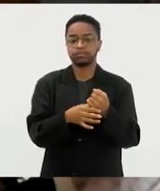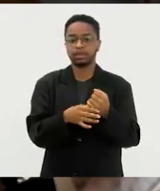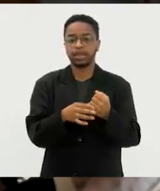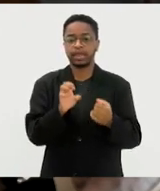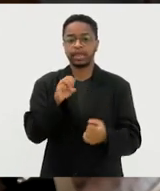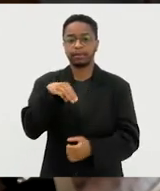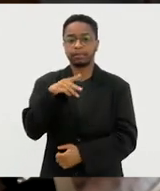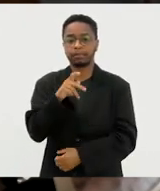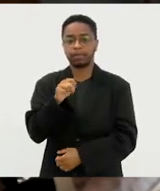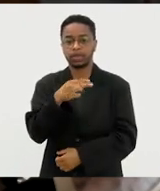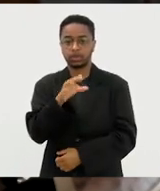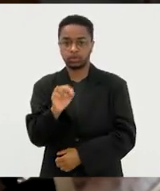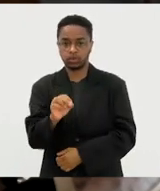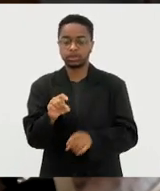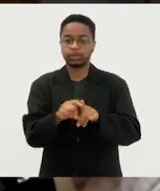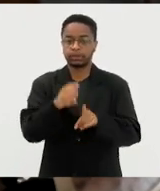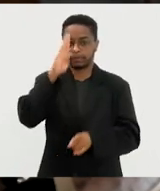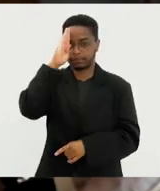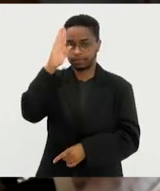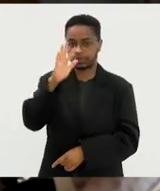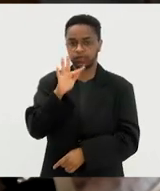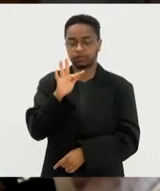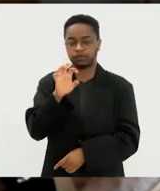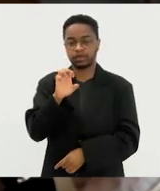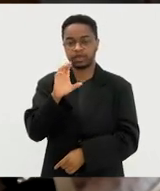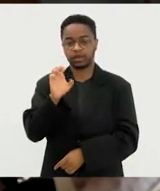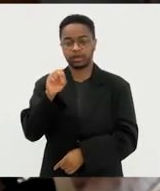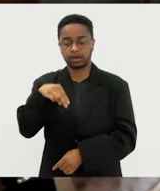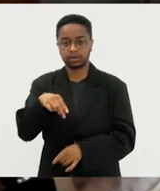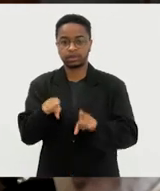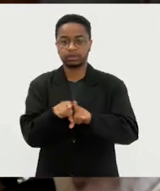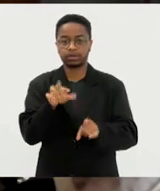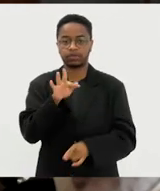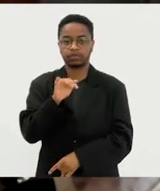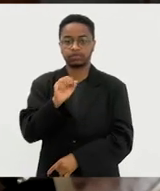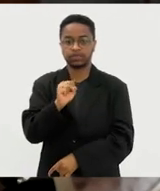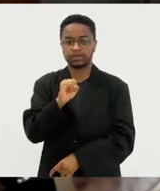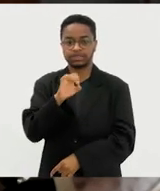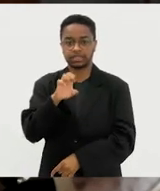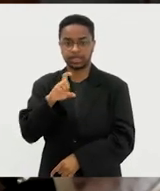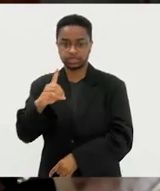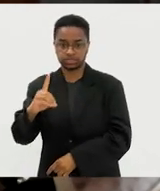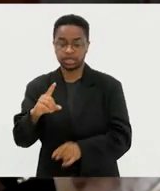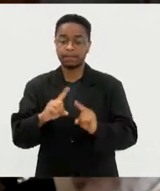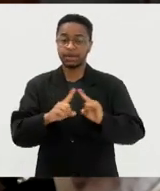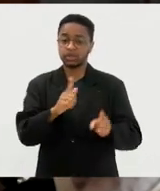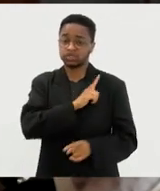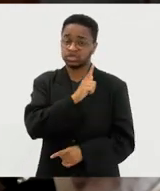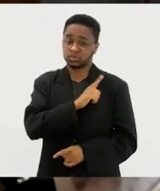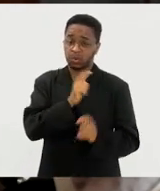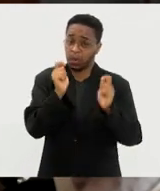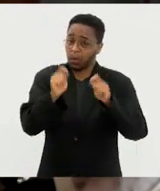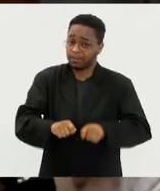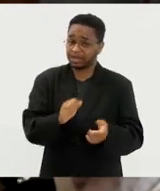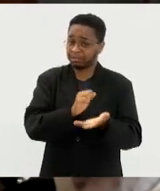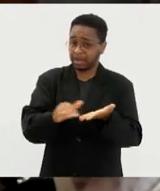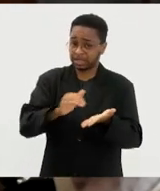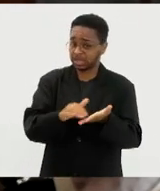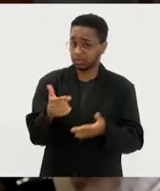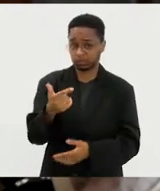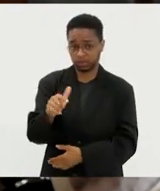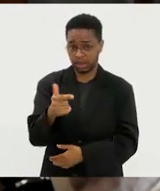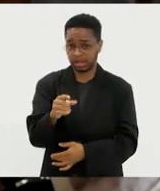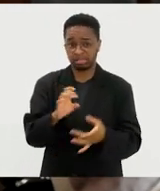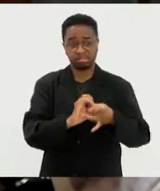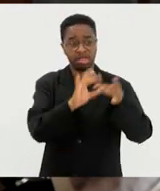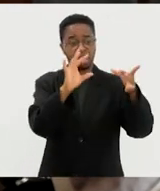hoje. Principalmente de FECAM e FISED. Os gestores já não são muito competentes para gastar.